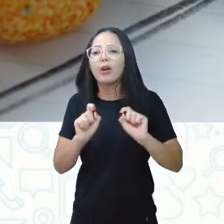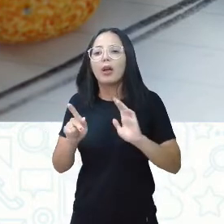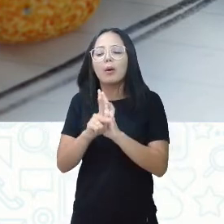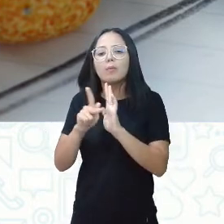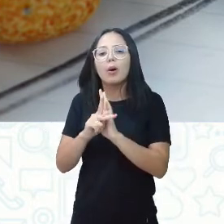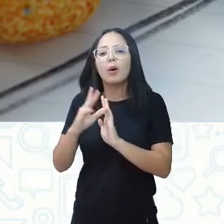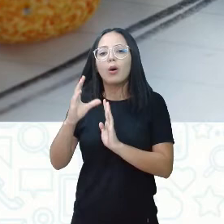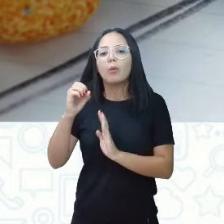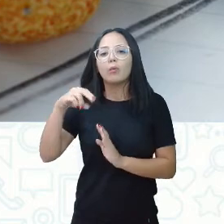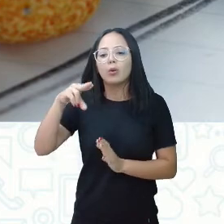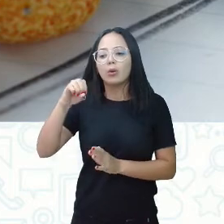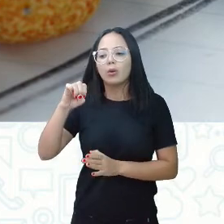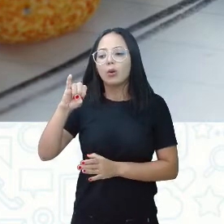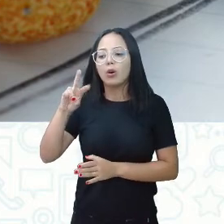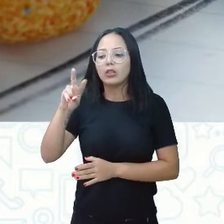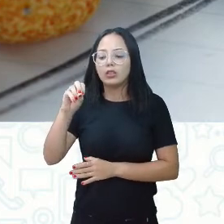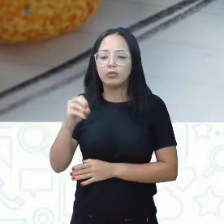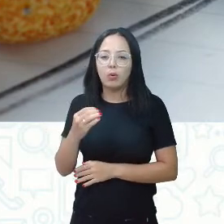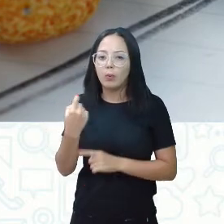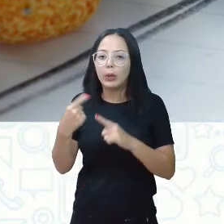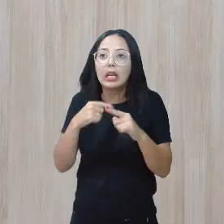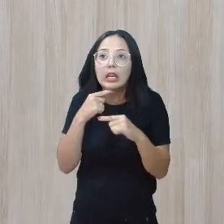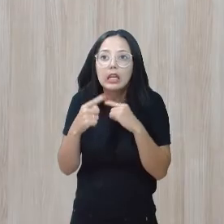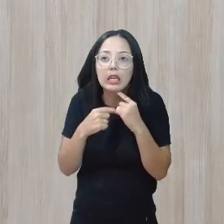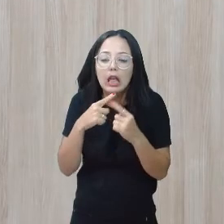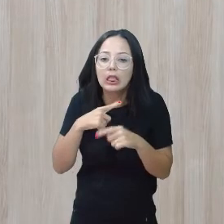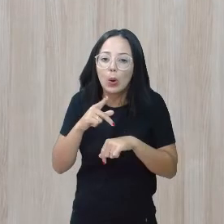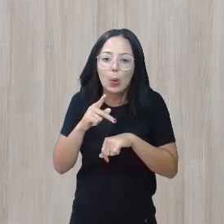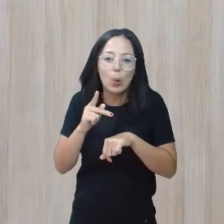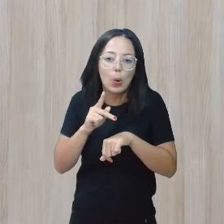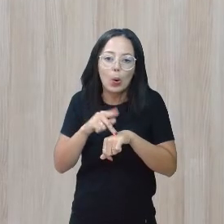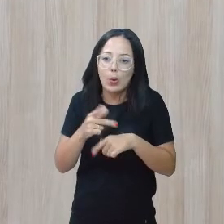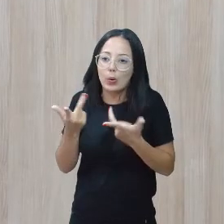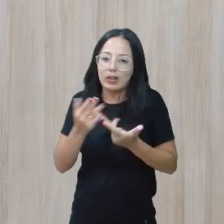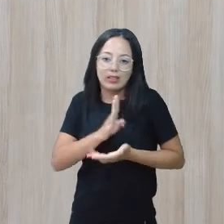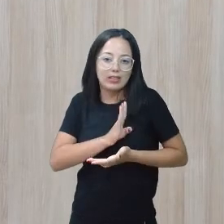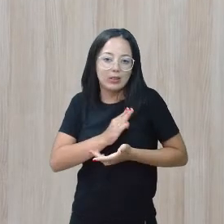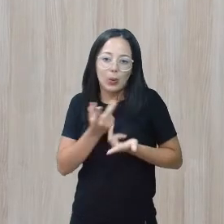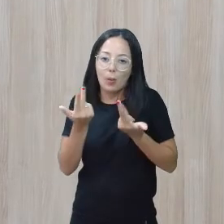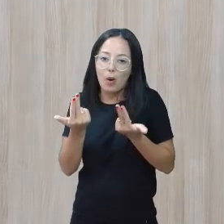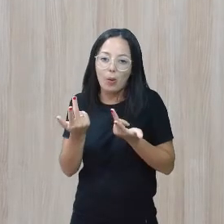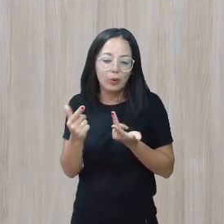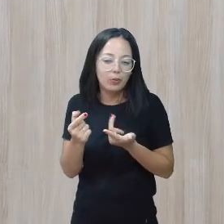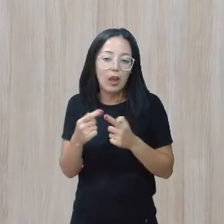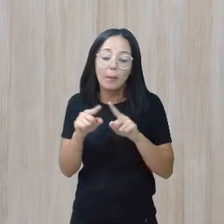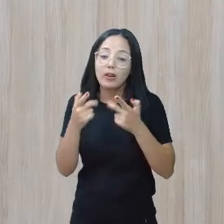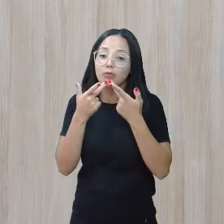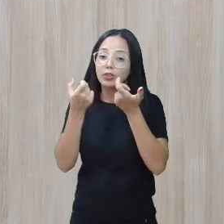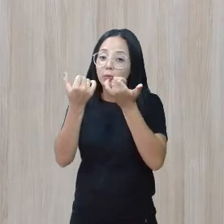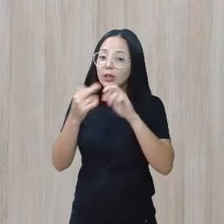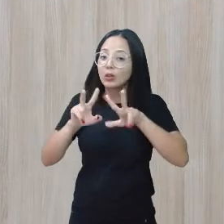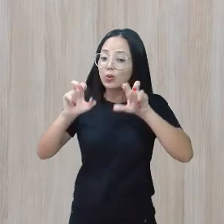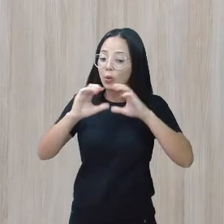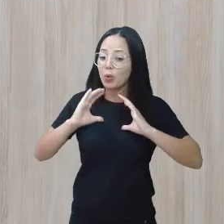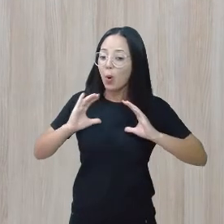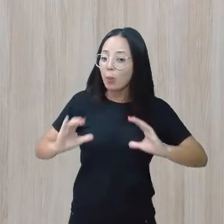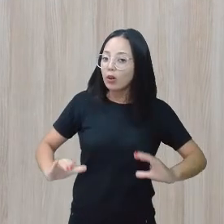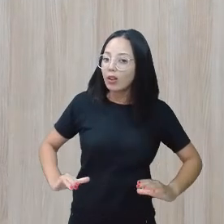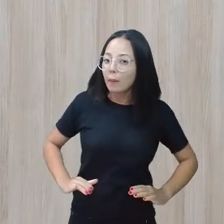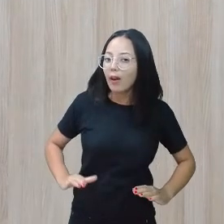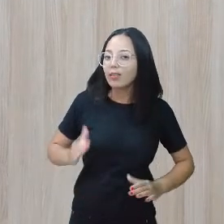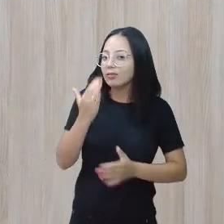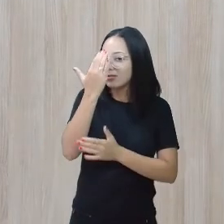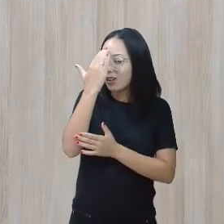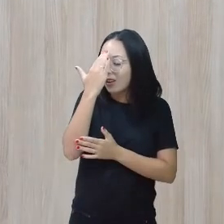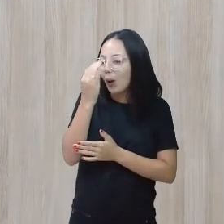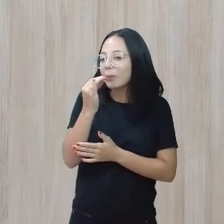porque é uma metáfora, né? Ninguém tem um coração de pedra. Mas eu estou falando de um comportamento, de uma pessoa que é insensível, talvez, às